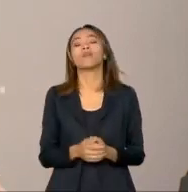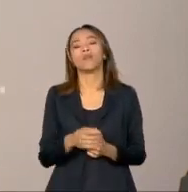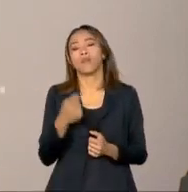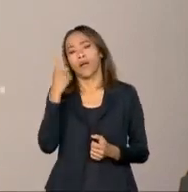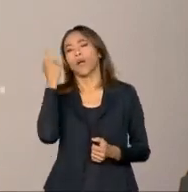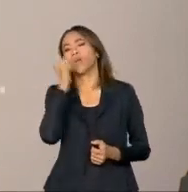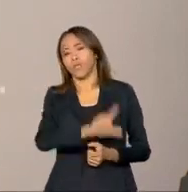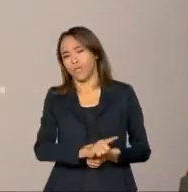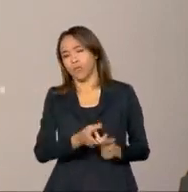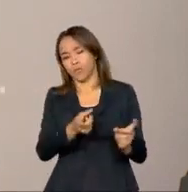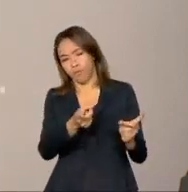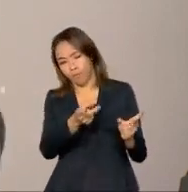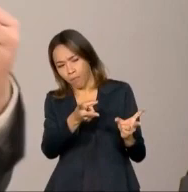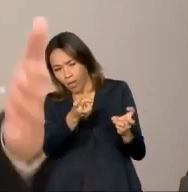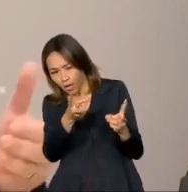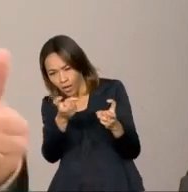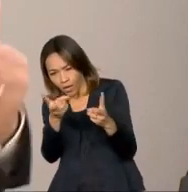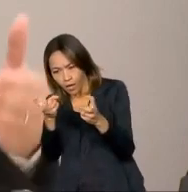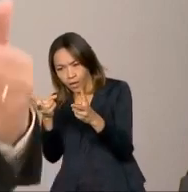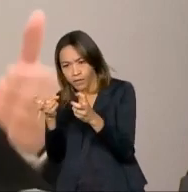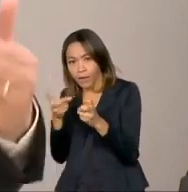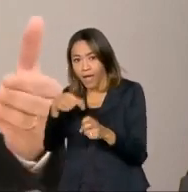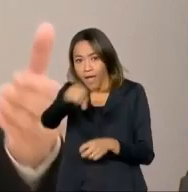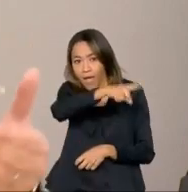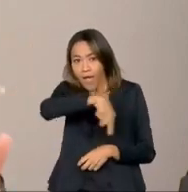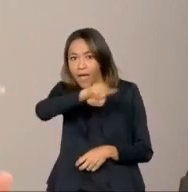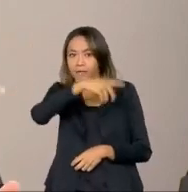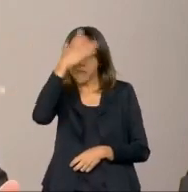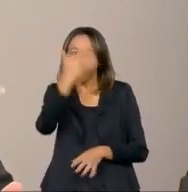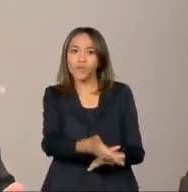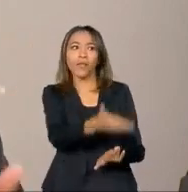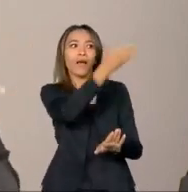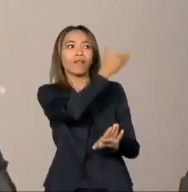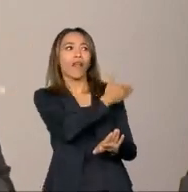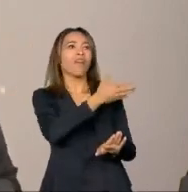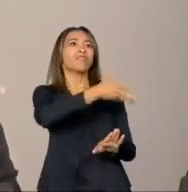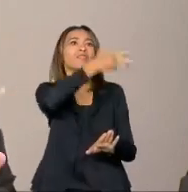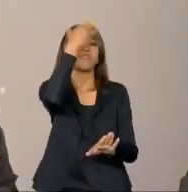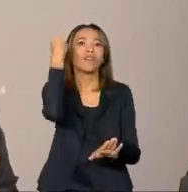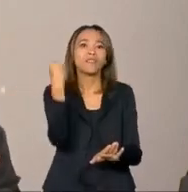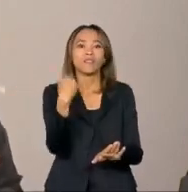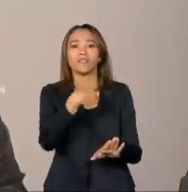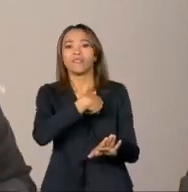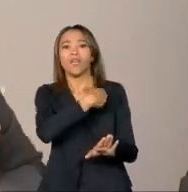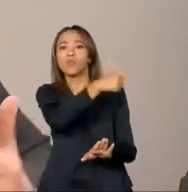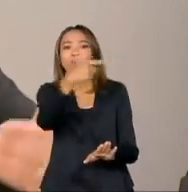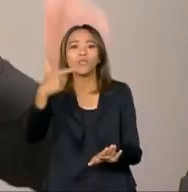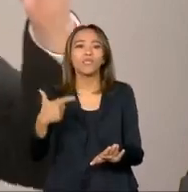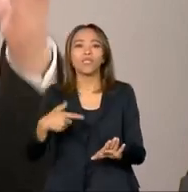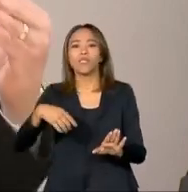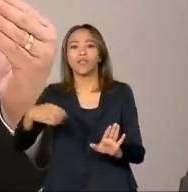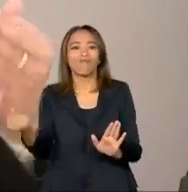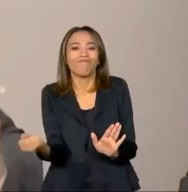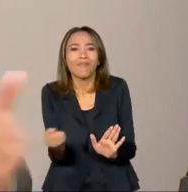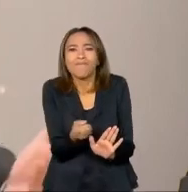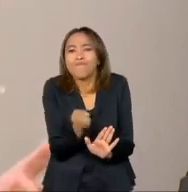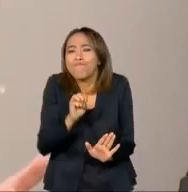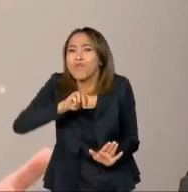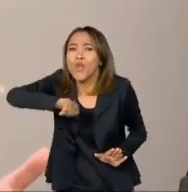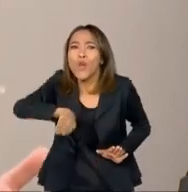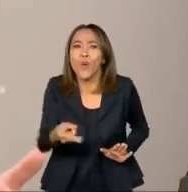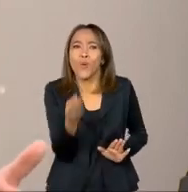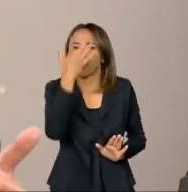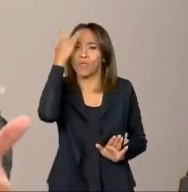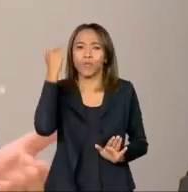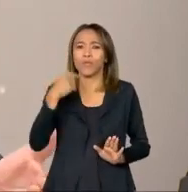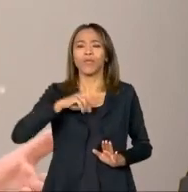essas pessoas. Essas pessoas lá para trás ficou prometido que eles teriam uma identificação, eles não têm identificação. esses milhões de pessoas, elas não se